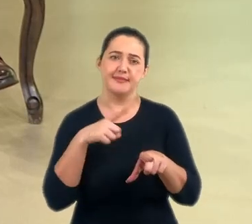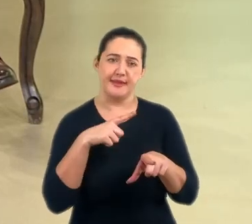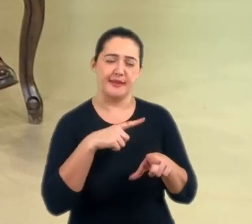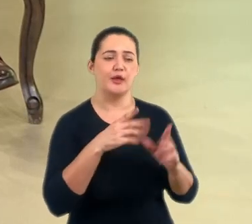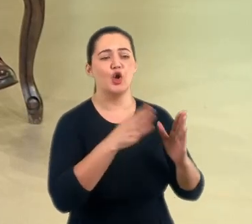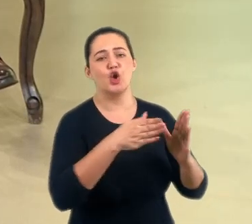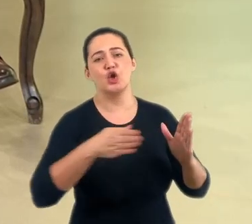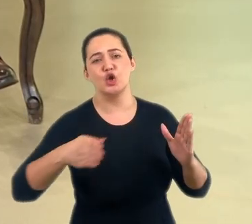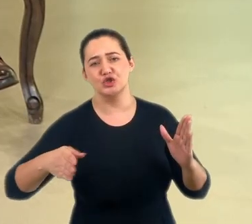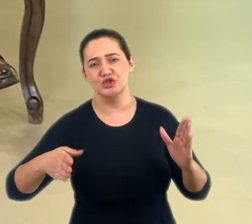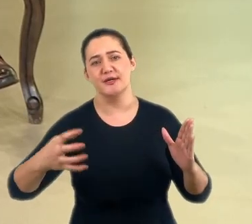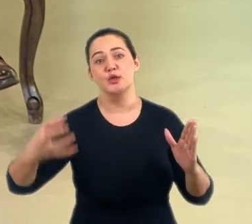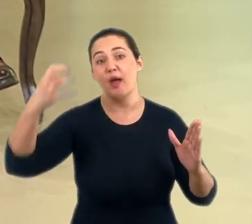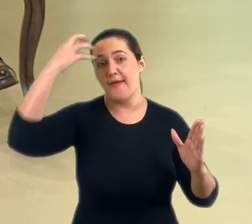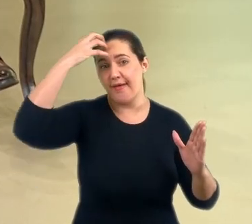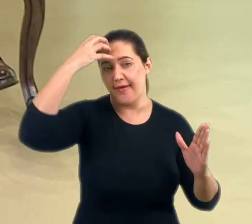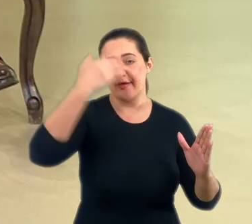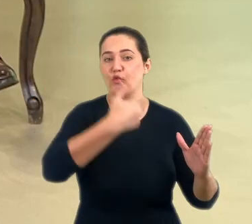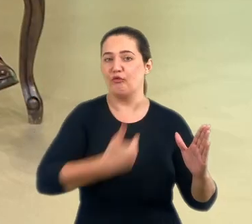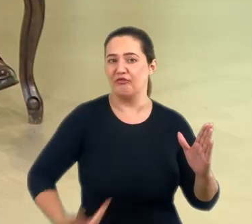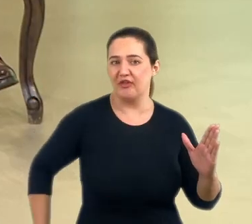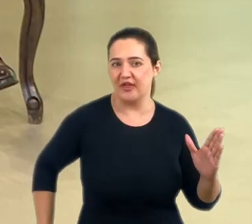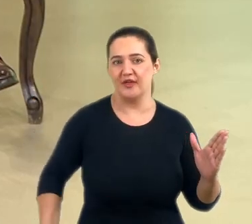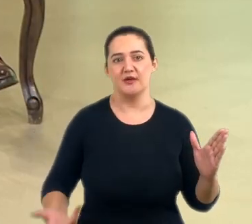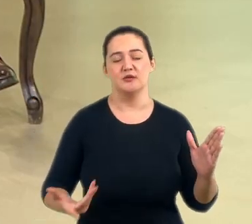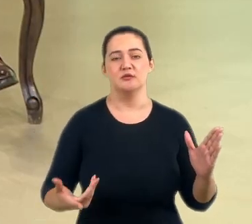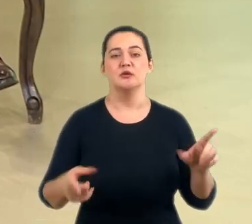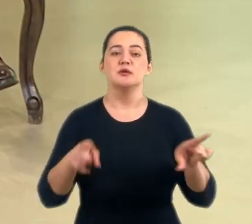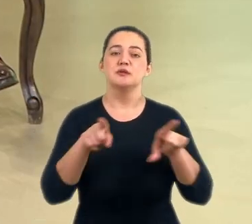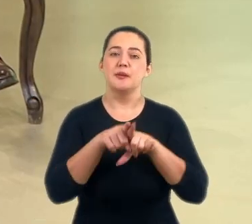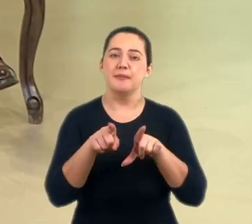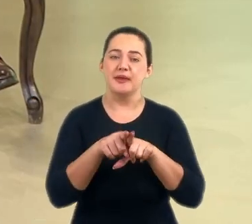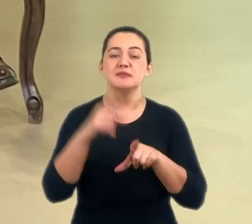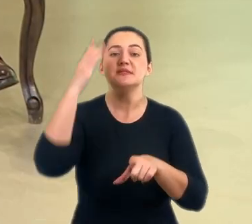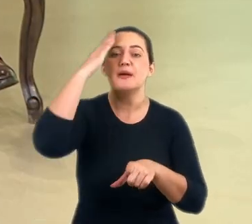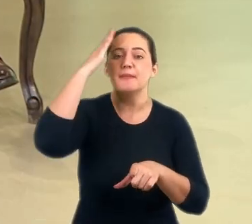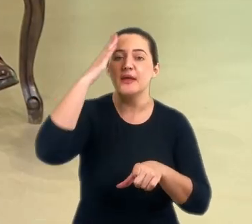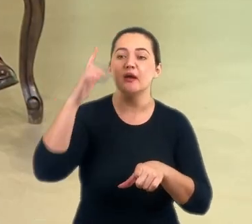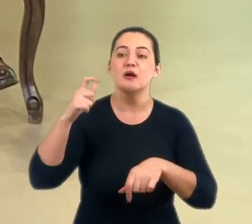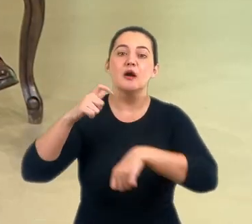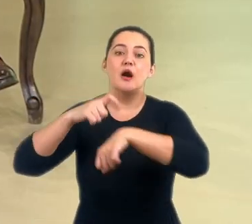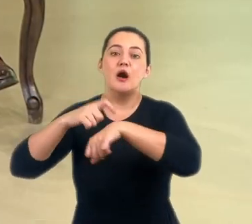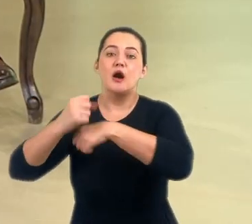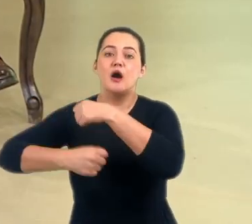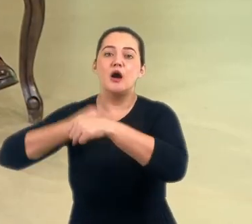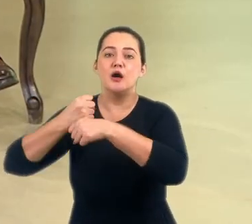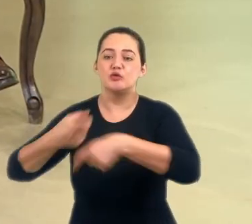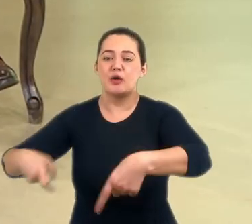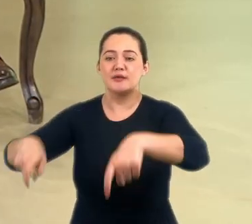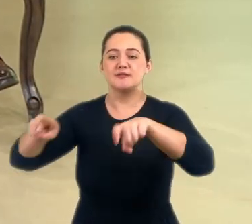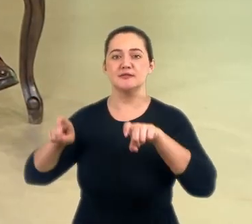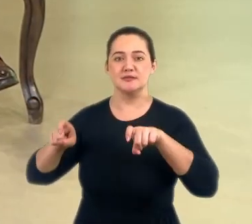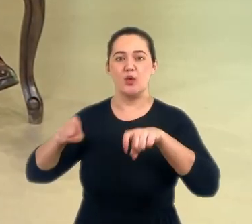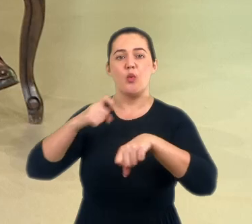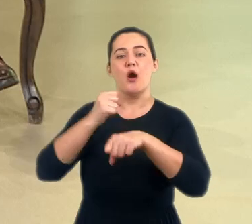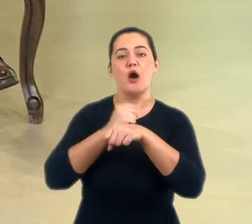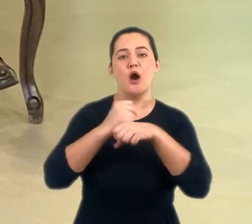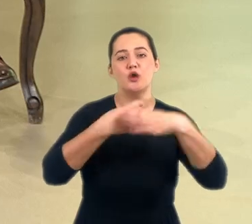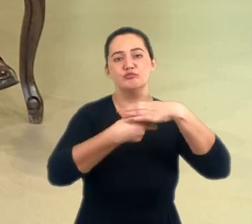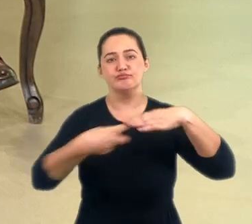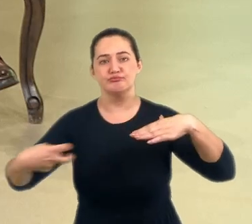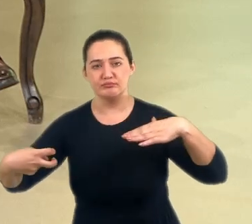usa trabalhos de cronologistas, por exemplo, que levam em conta o ano da ascensão, o ano da não ascensão. Em